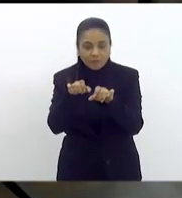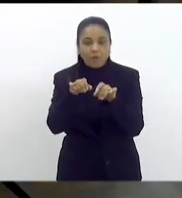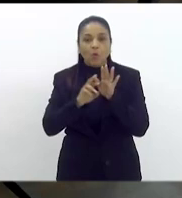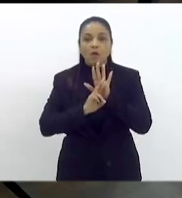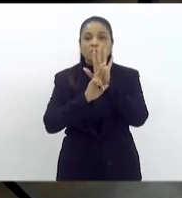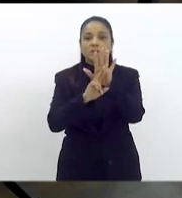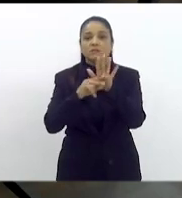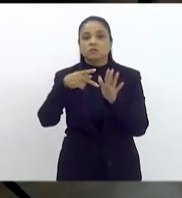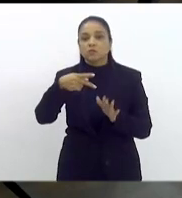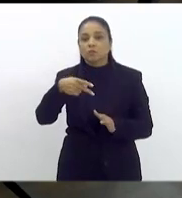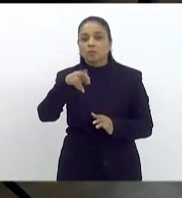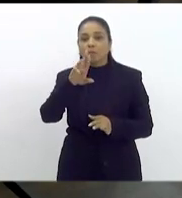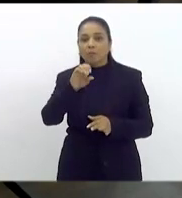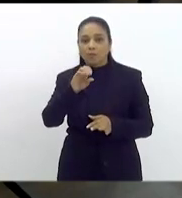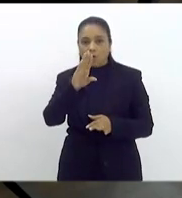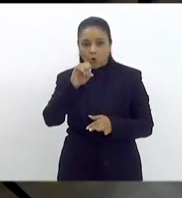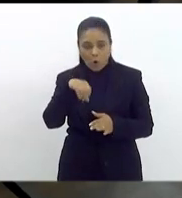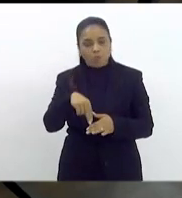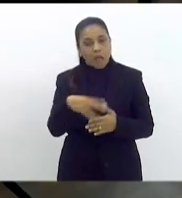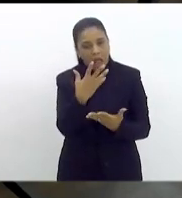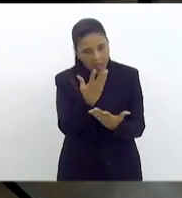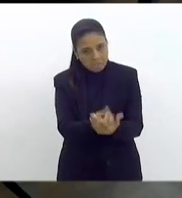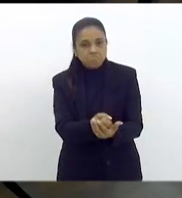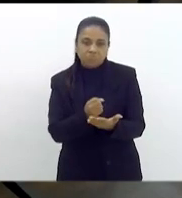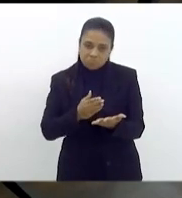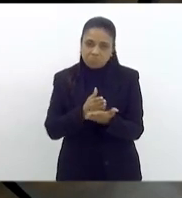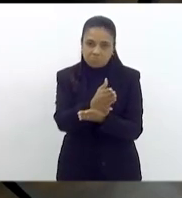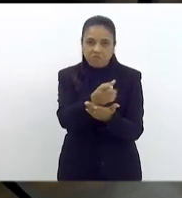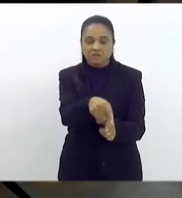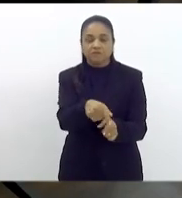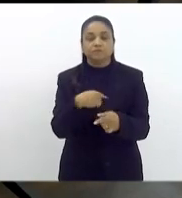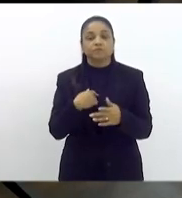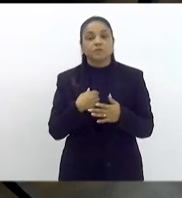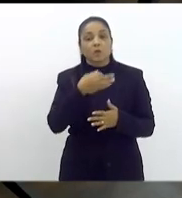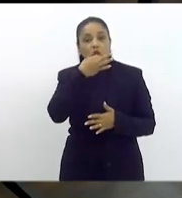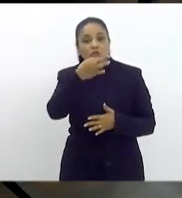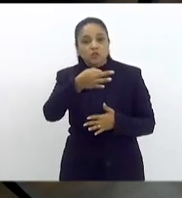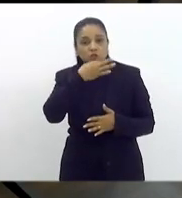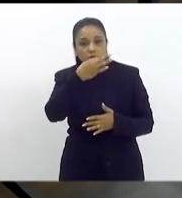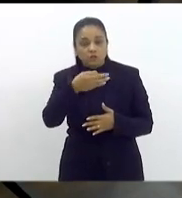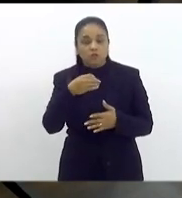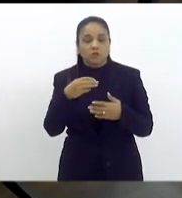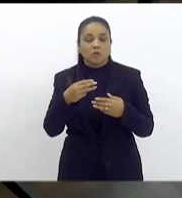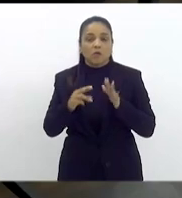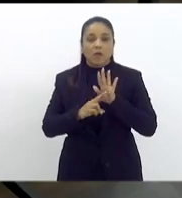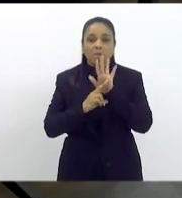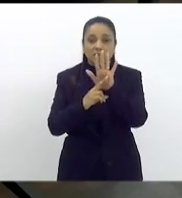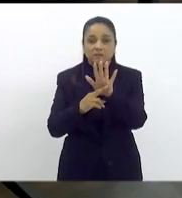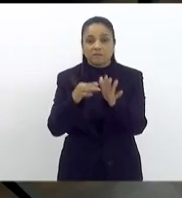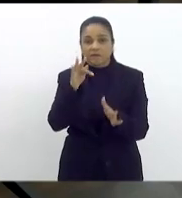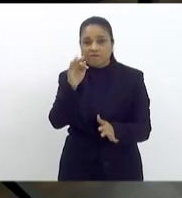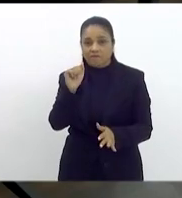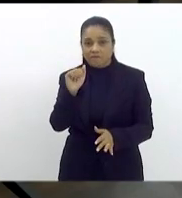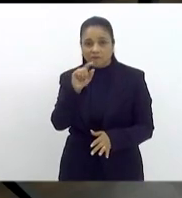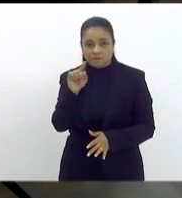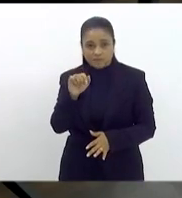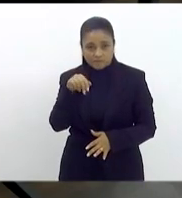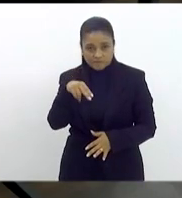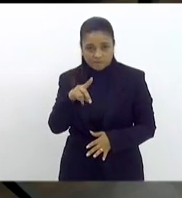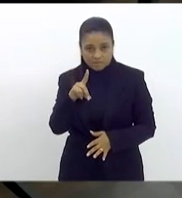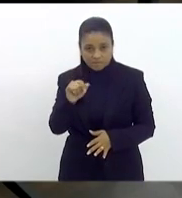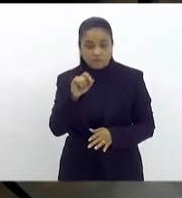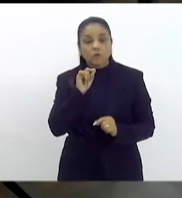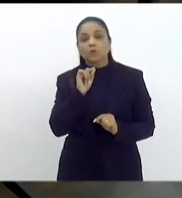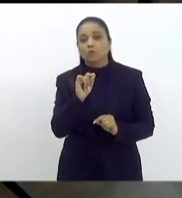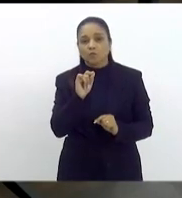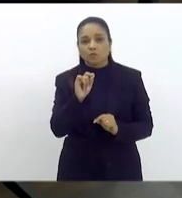do PROCON. Aprovado. Aprovado. É só uma recomendação ao representante da Fazenda, né? A